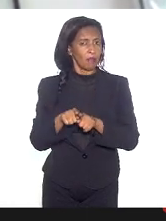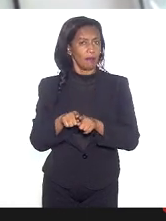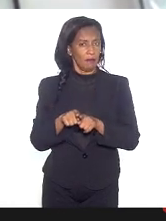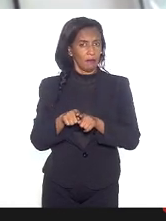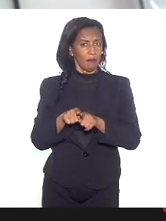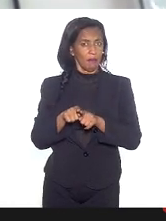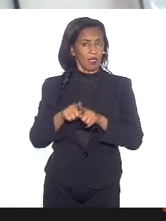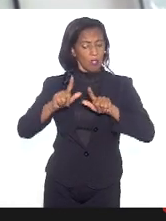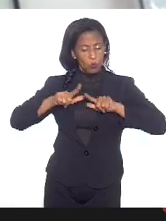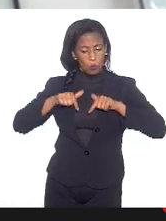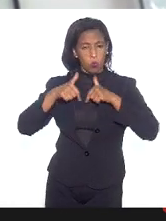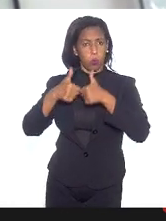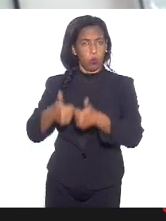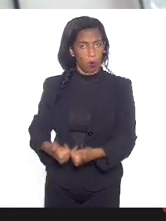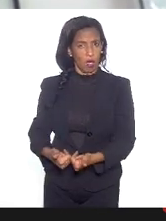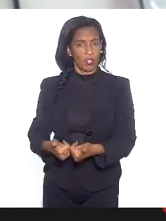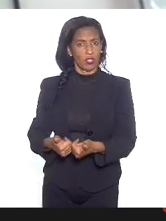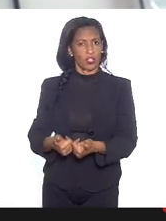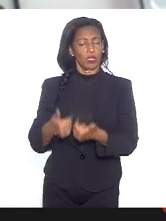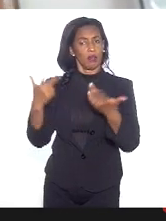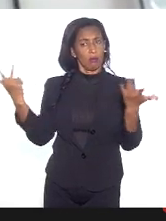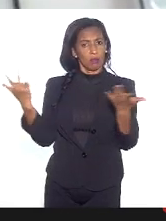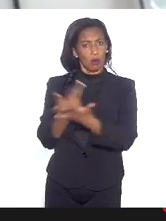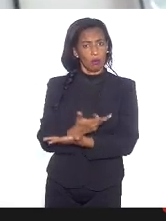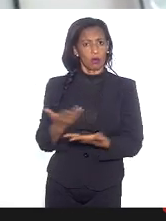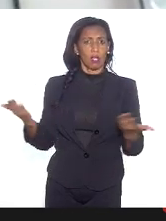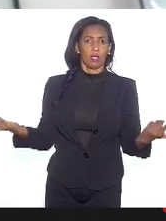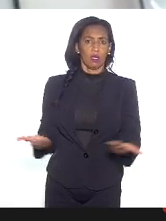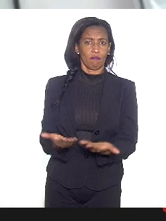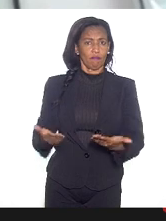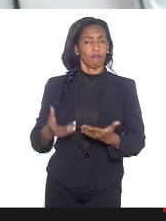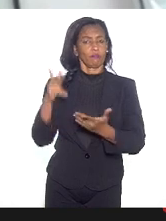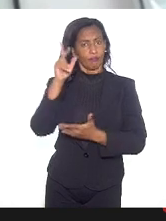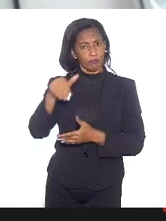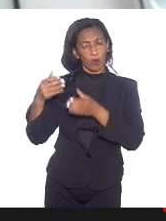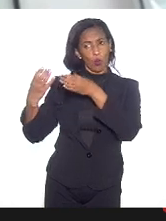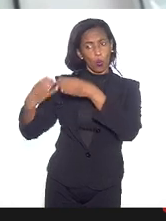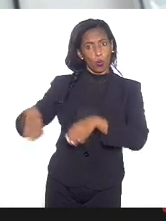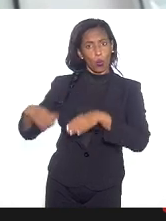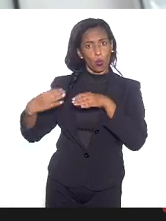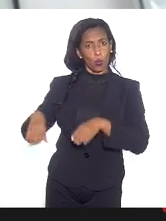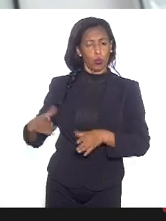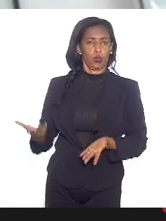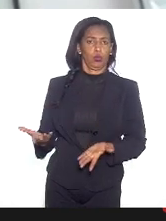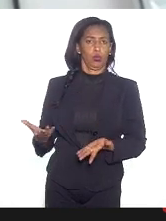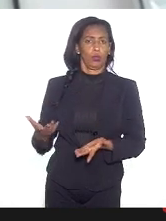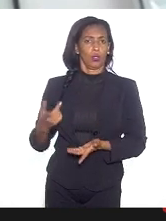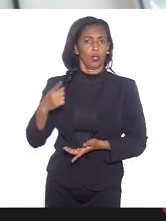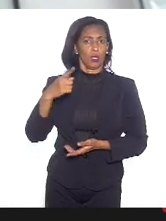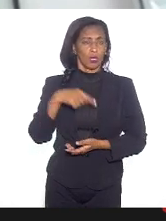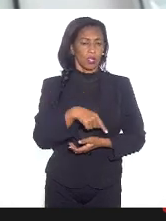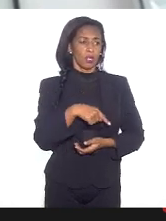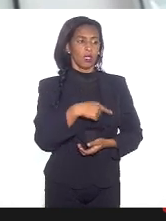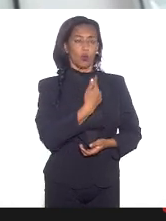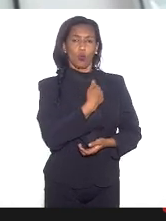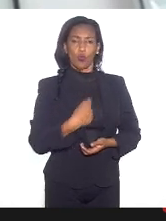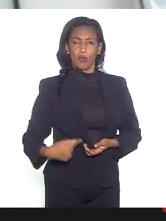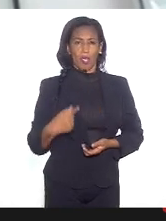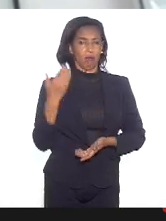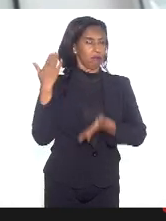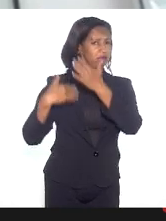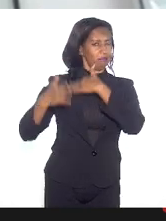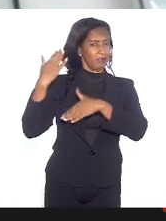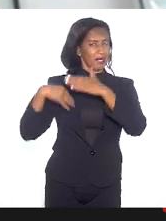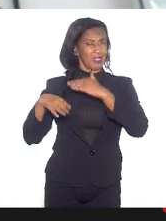imparcialidade necessária, como nesses casos aí, e no próprio caso do concurso público, que foi negligenciado pelo governo do Estado muito tempo,